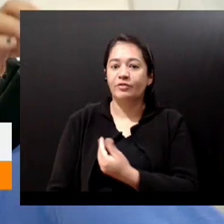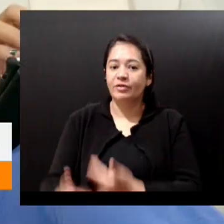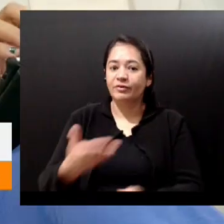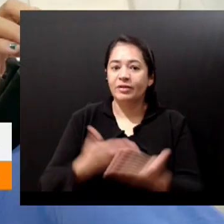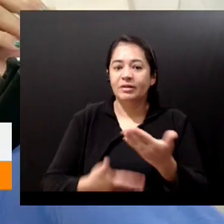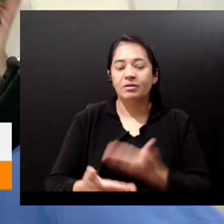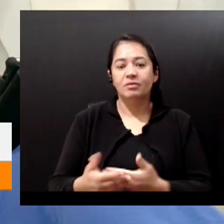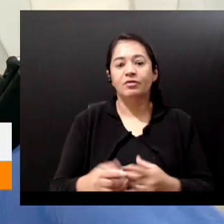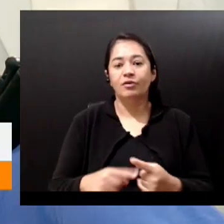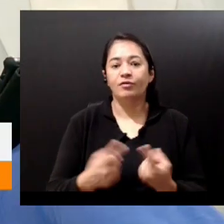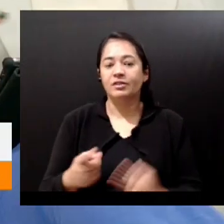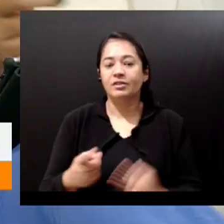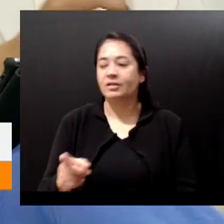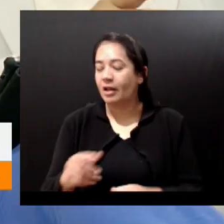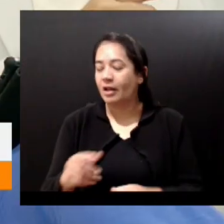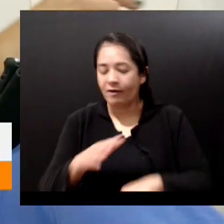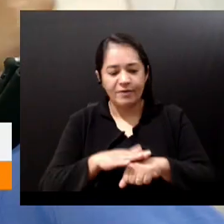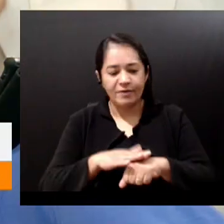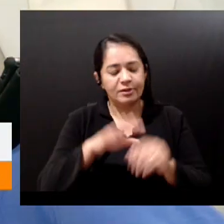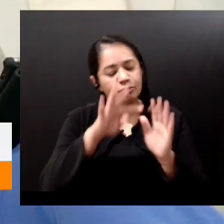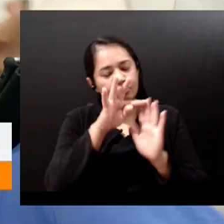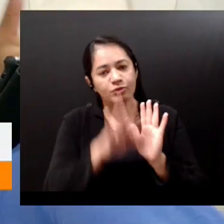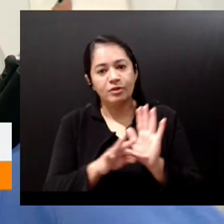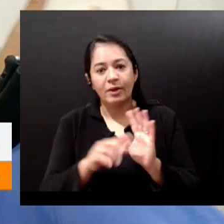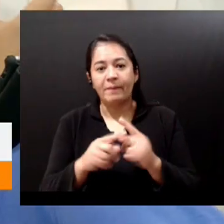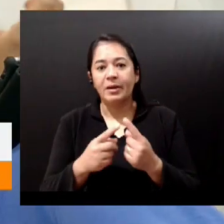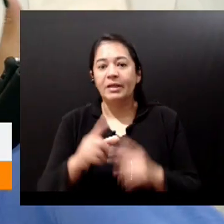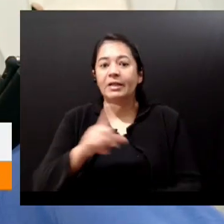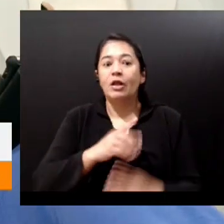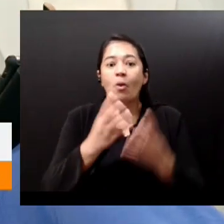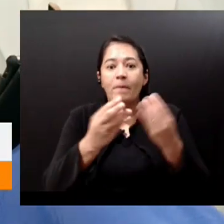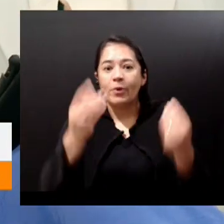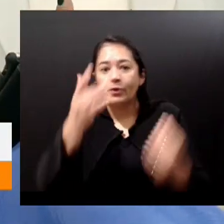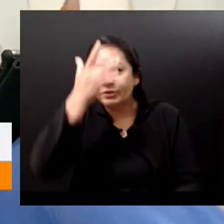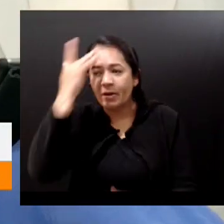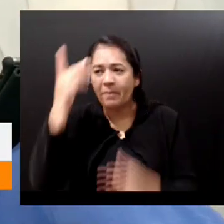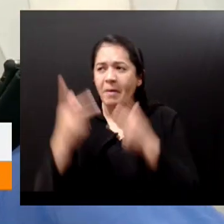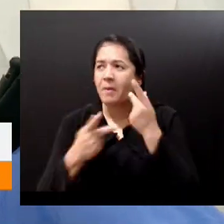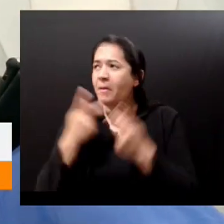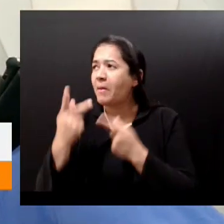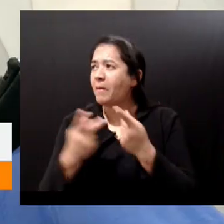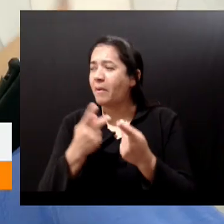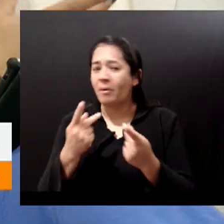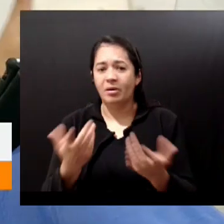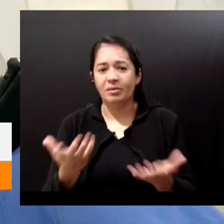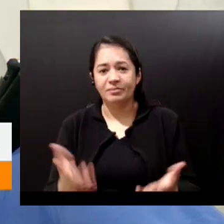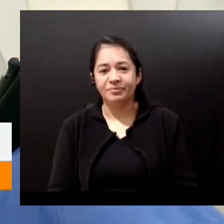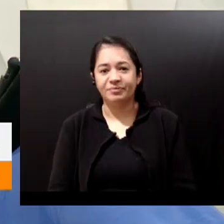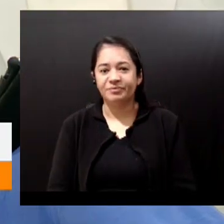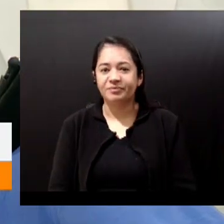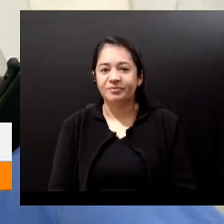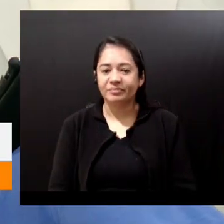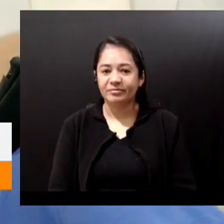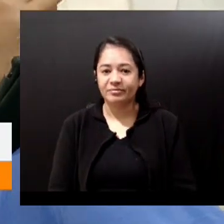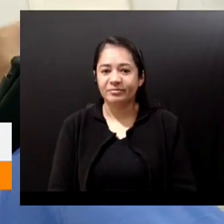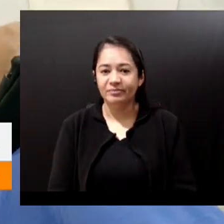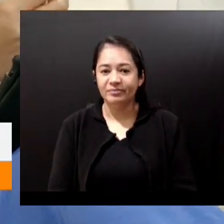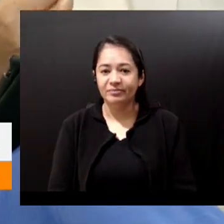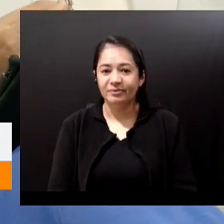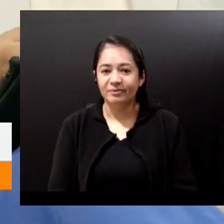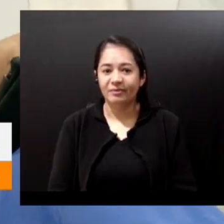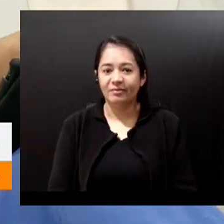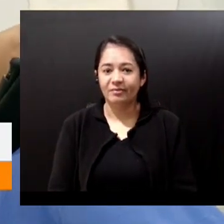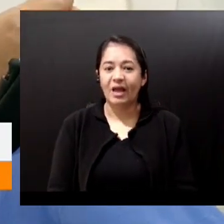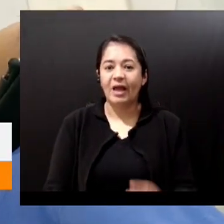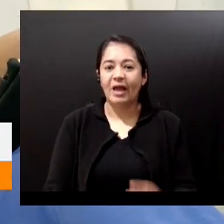produzindo um texto, mas tem um monte de gente falando à sua volta, ao seu redor. E aí o pessoal fala, o jornalismo é meio fora da caixa, né? Porque o jornalista,